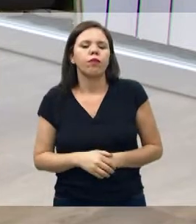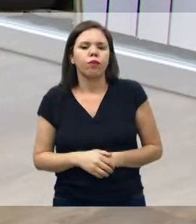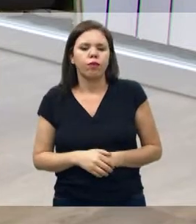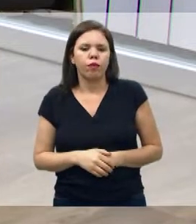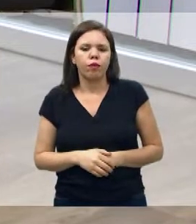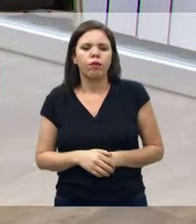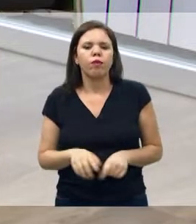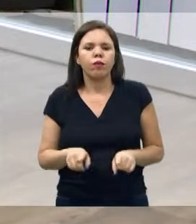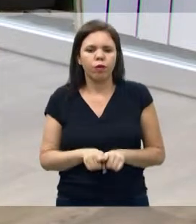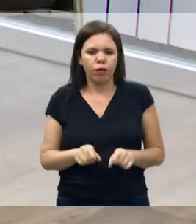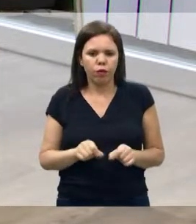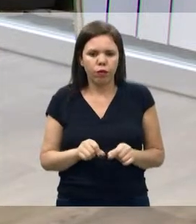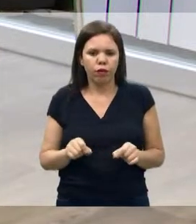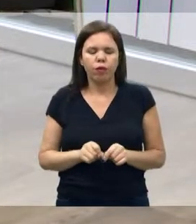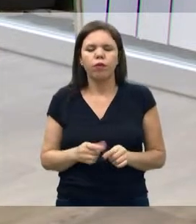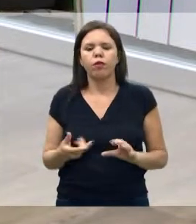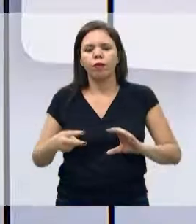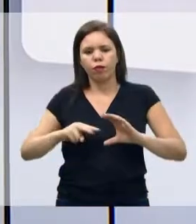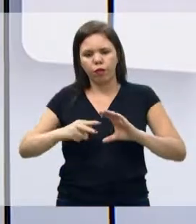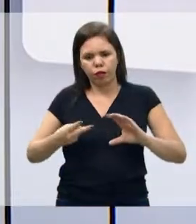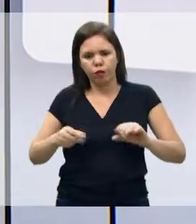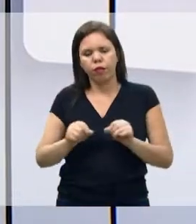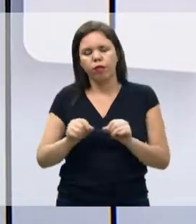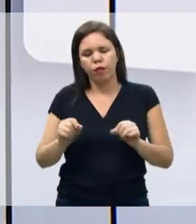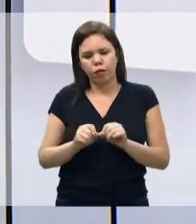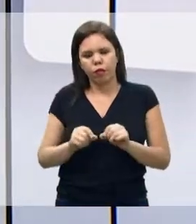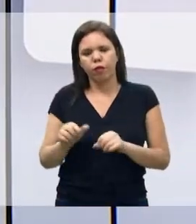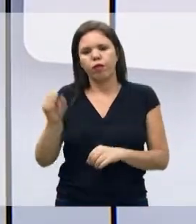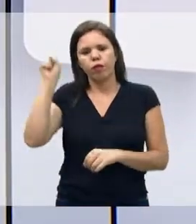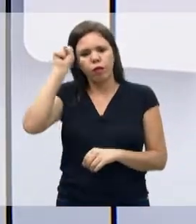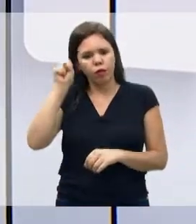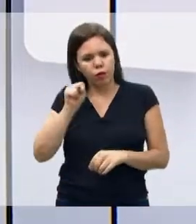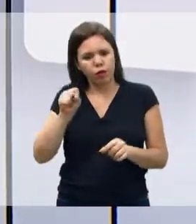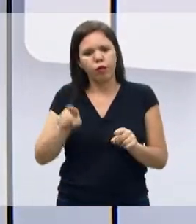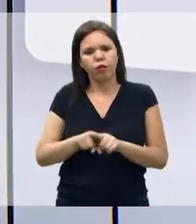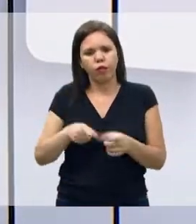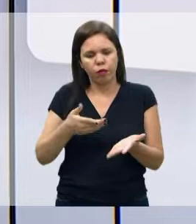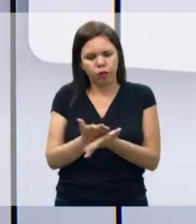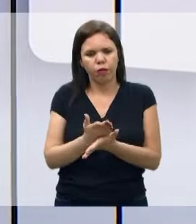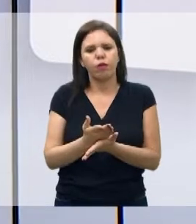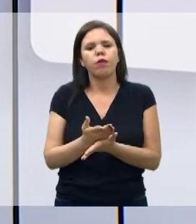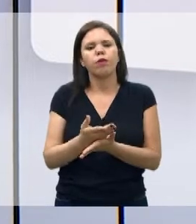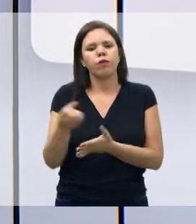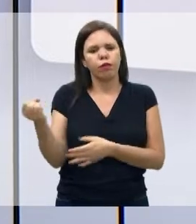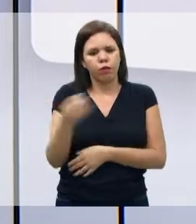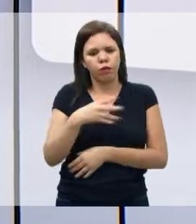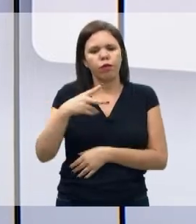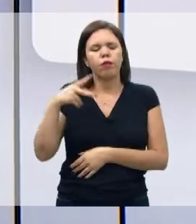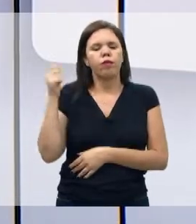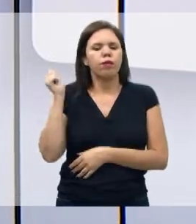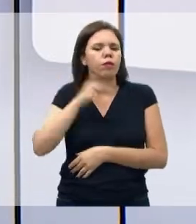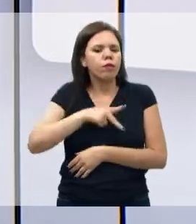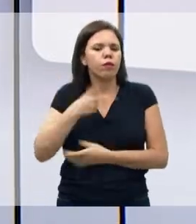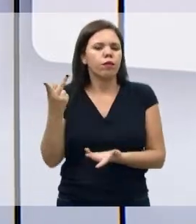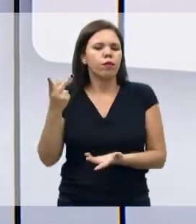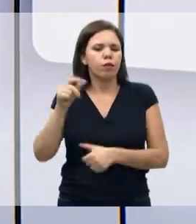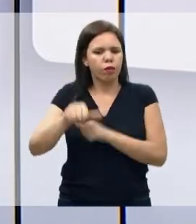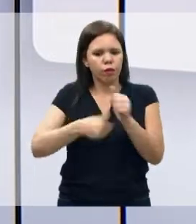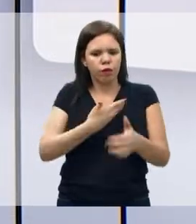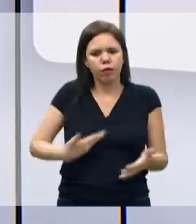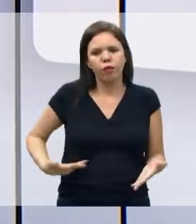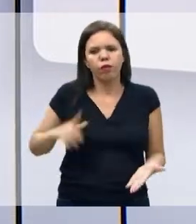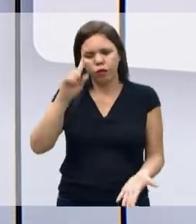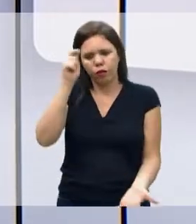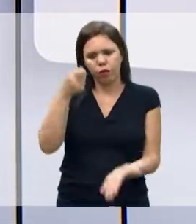da Câmara do Senado Federal também, né, com a aprovação dessa nova Previdência, que vai garantir